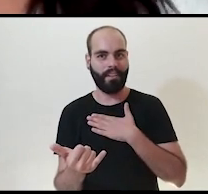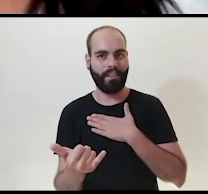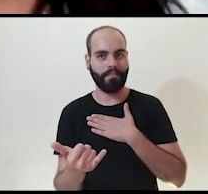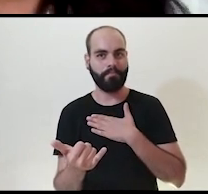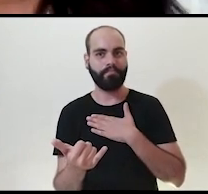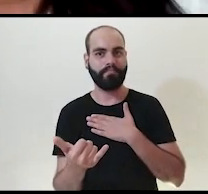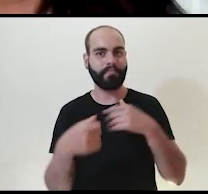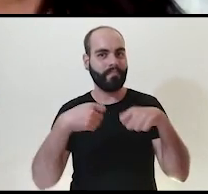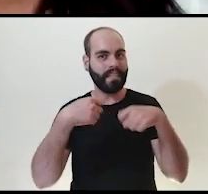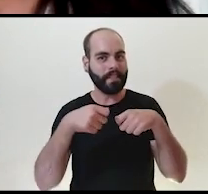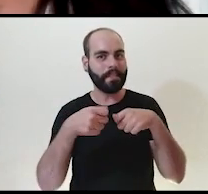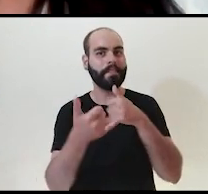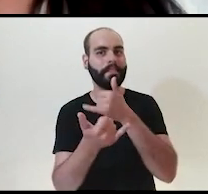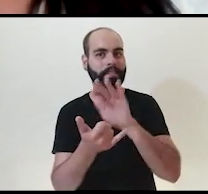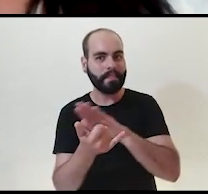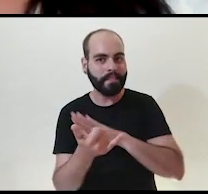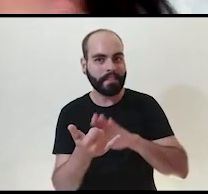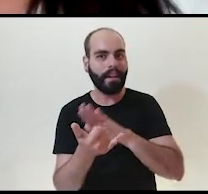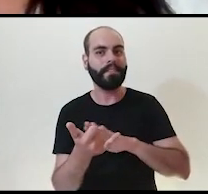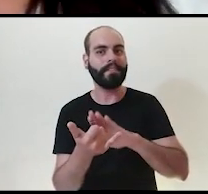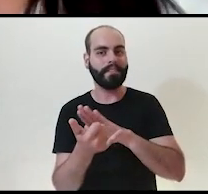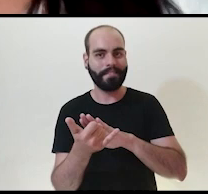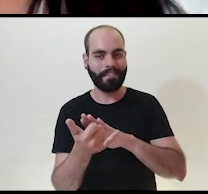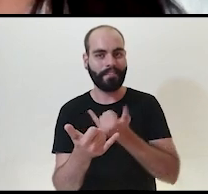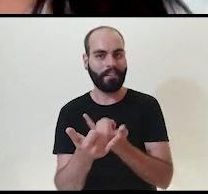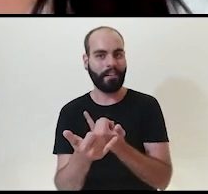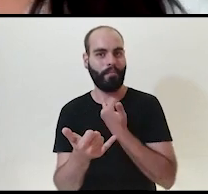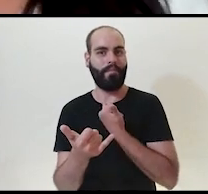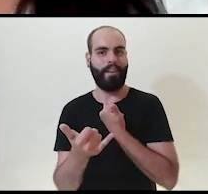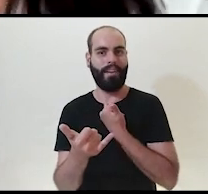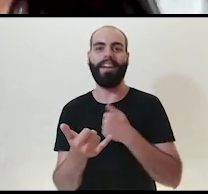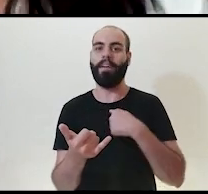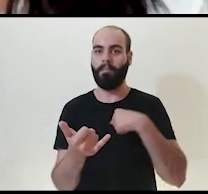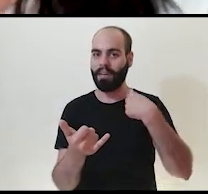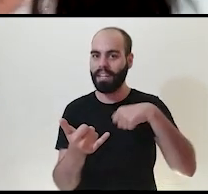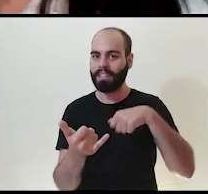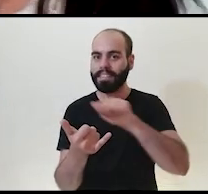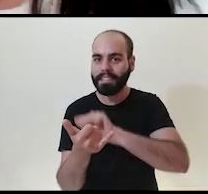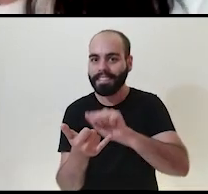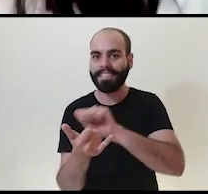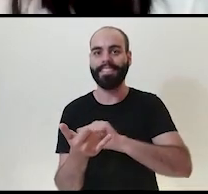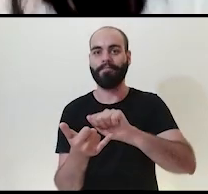limpas fazem fotos melhores. Então, quando eu pego, ele manda essa mensagem, significa que a lente está